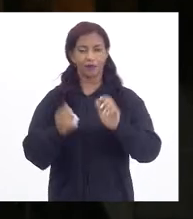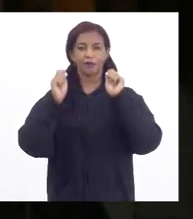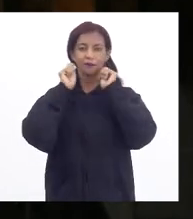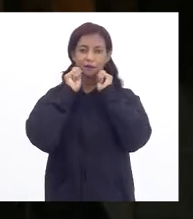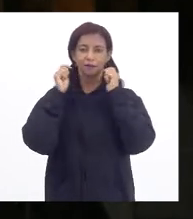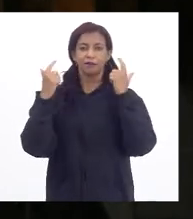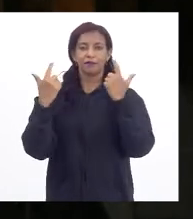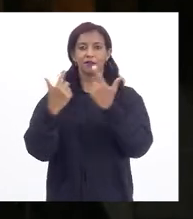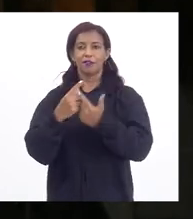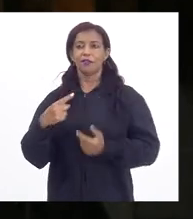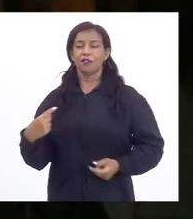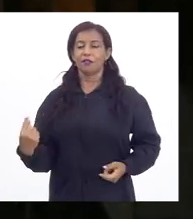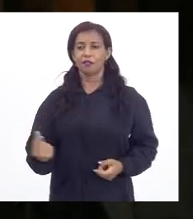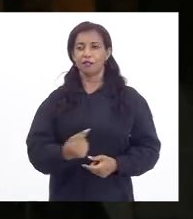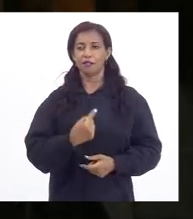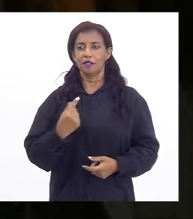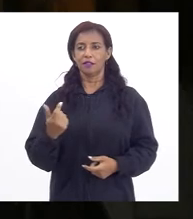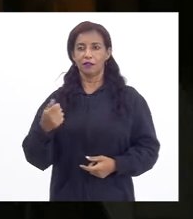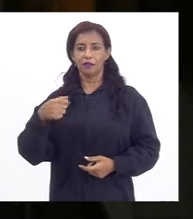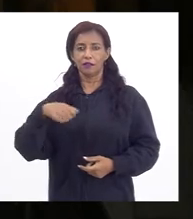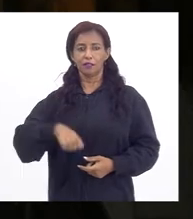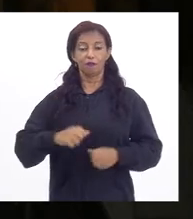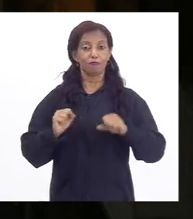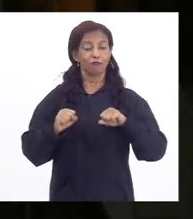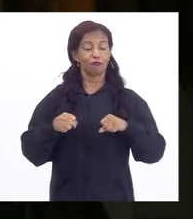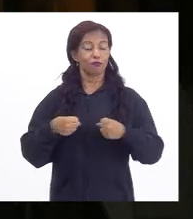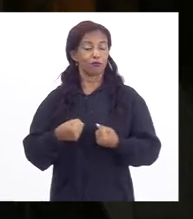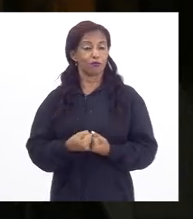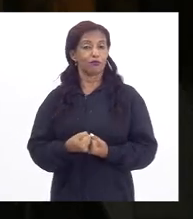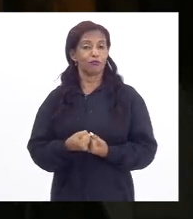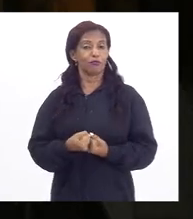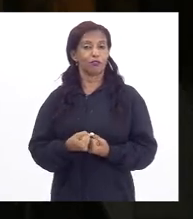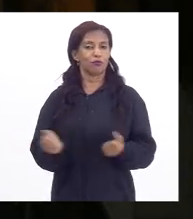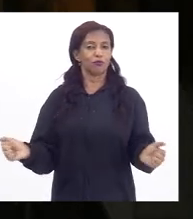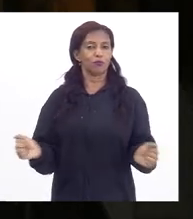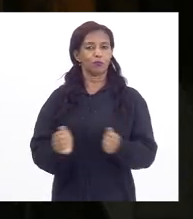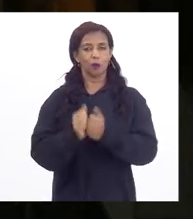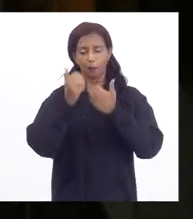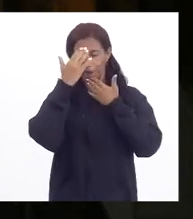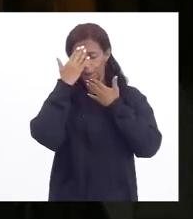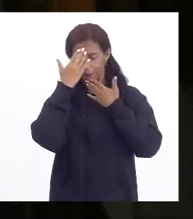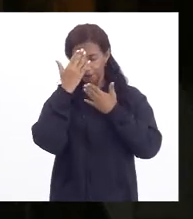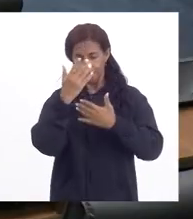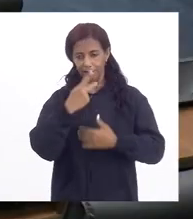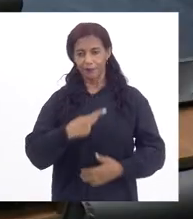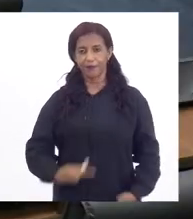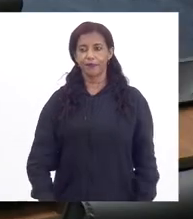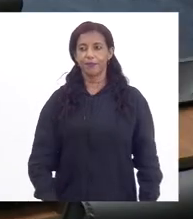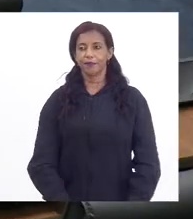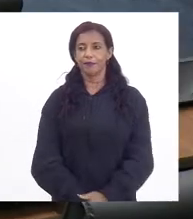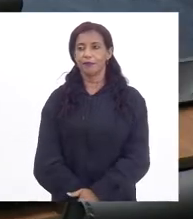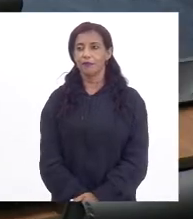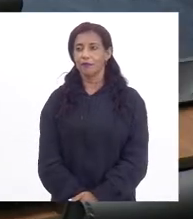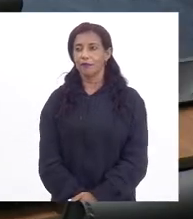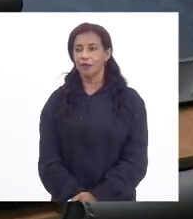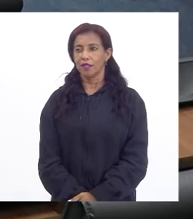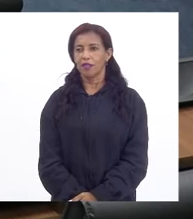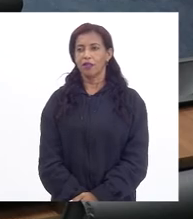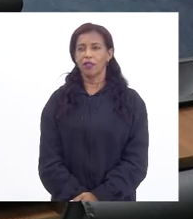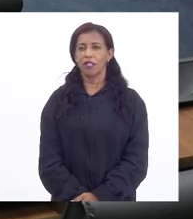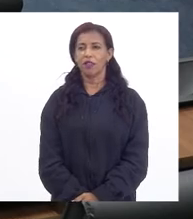Assembleia que nós estamos fortemente envolvidos. Muito obrigado, senhora presidente.